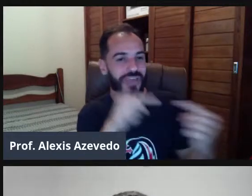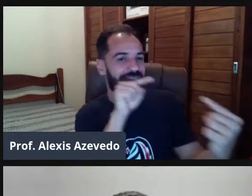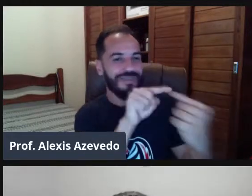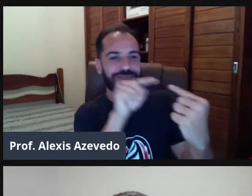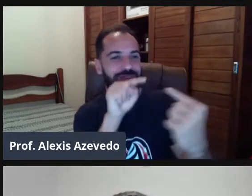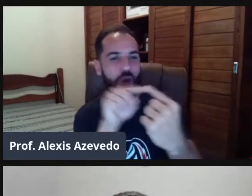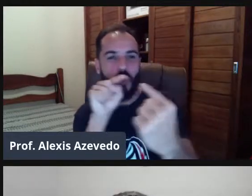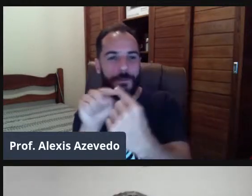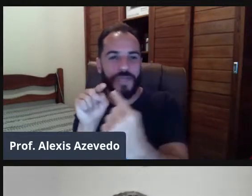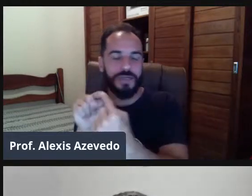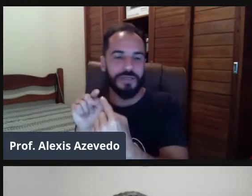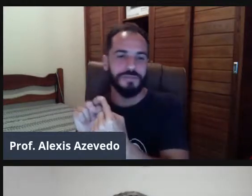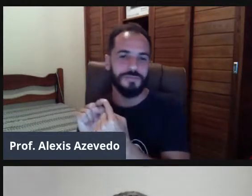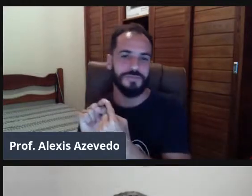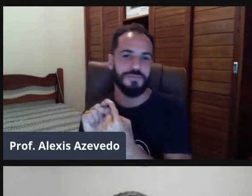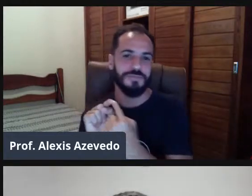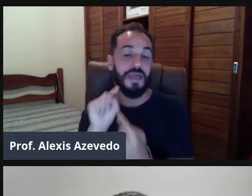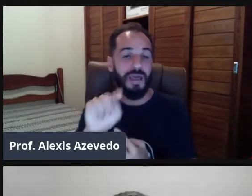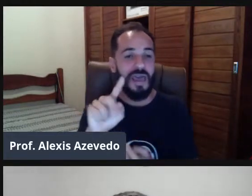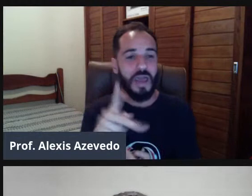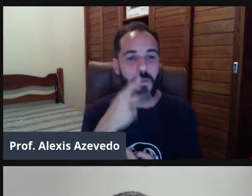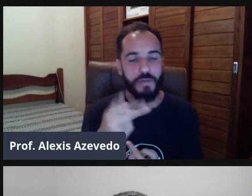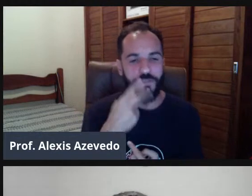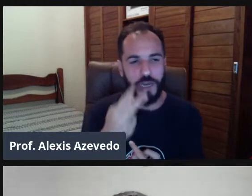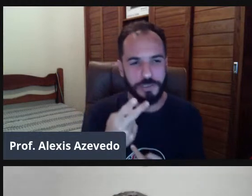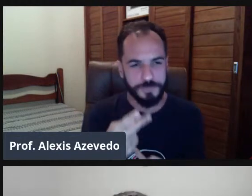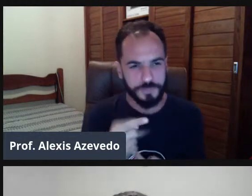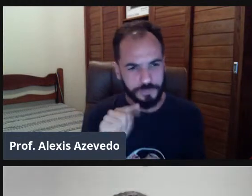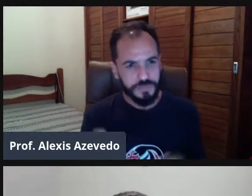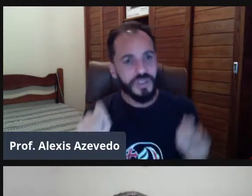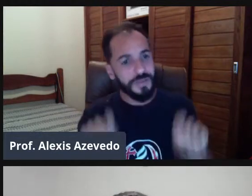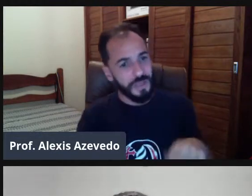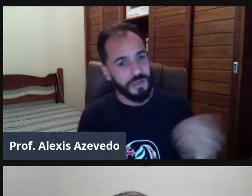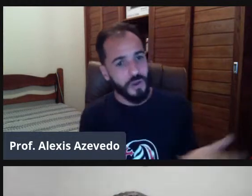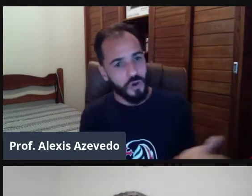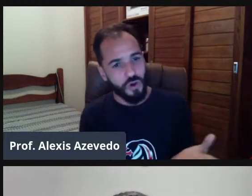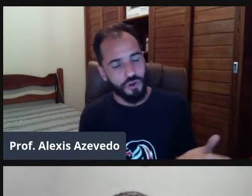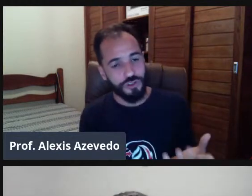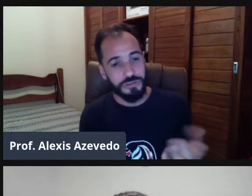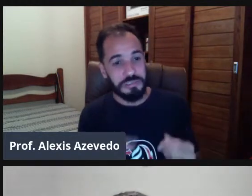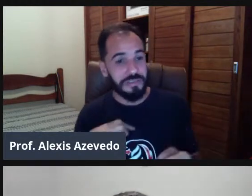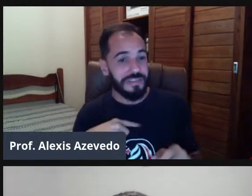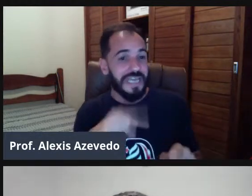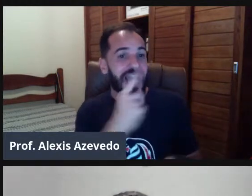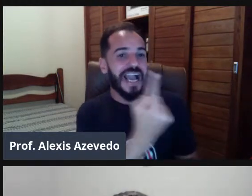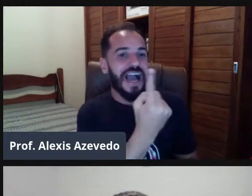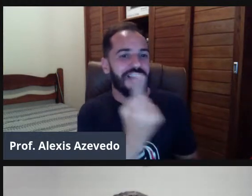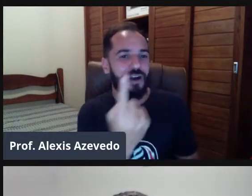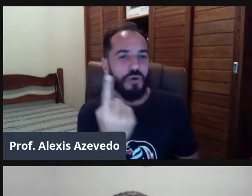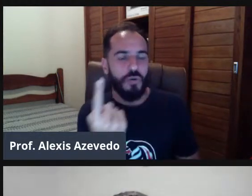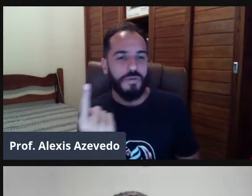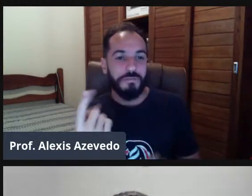mas o que eu posso dizer é que a gente está aqui se esforçando muito para